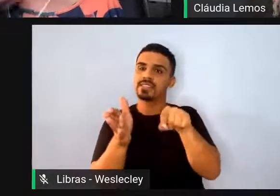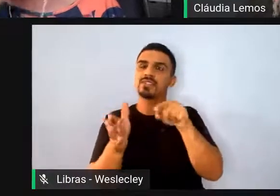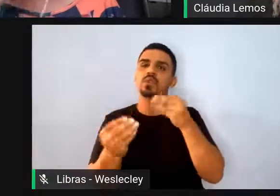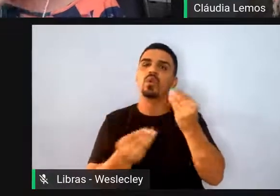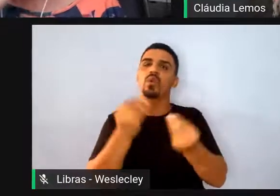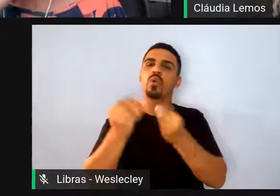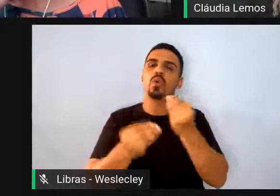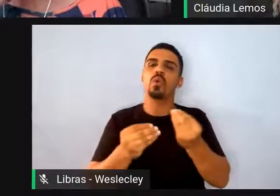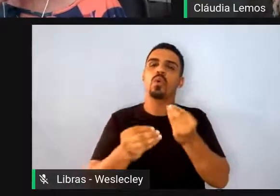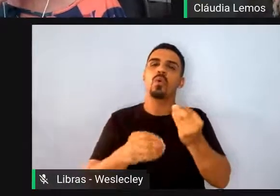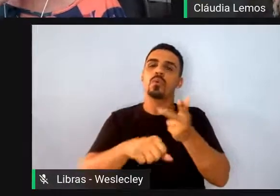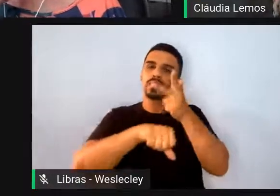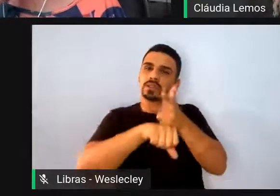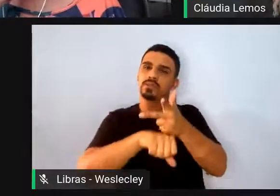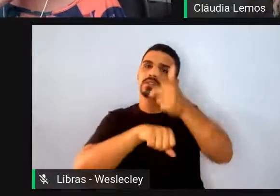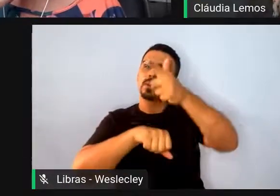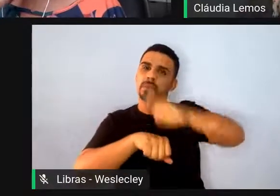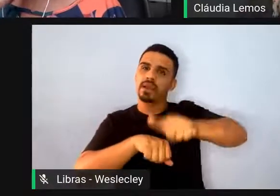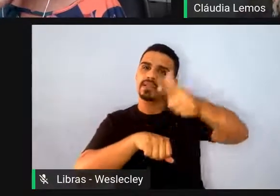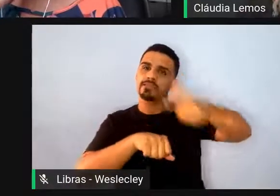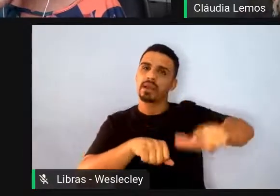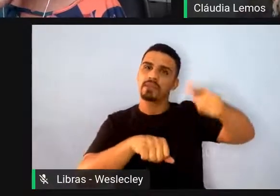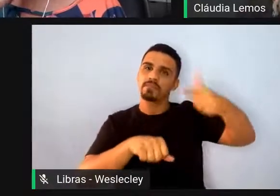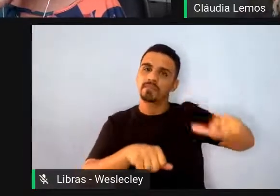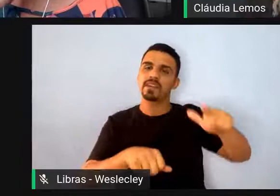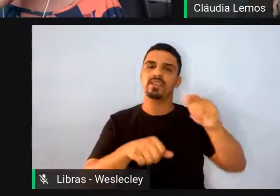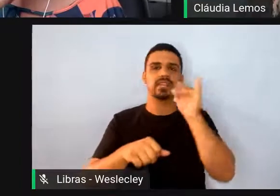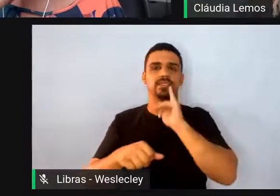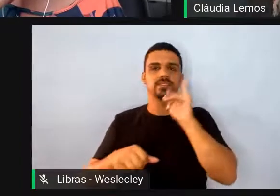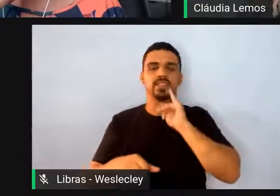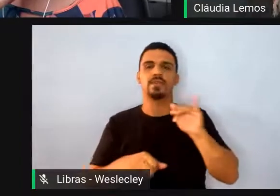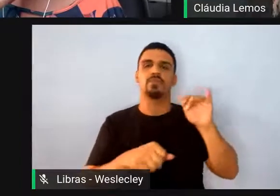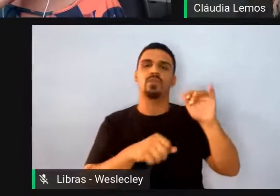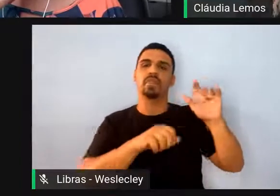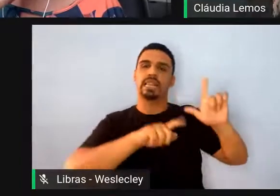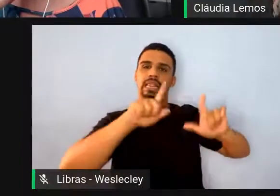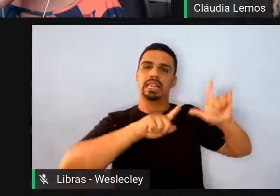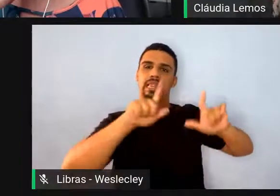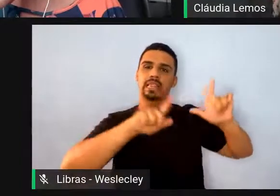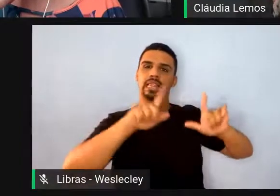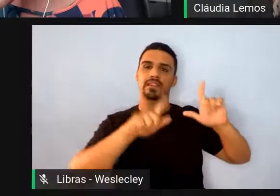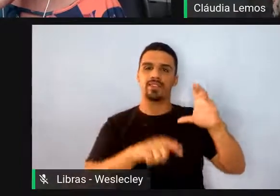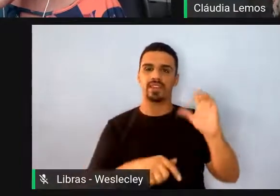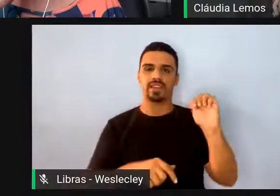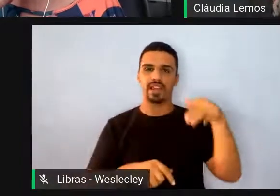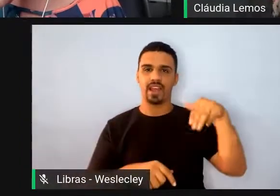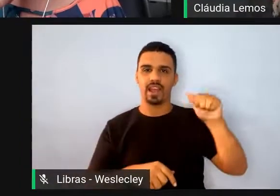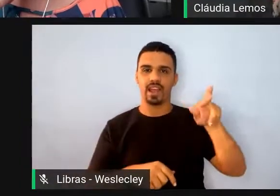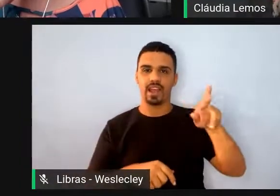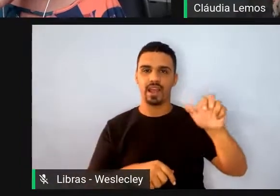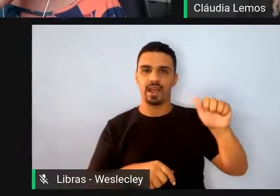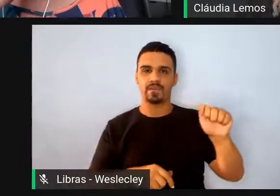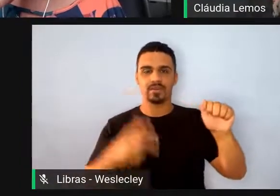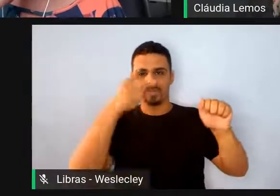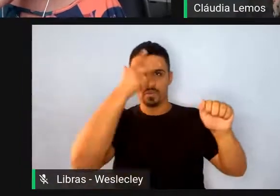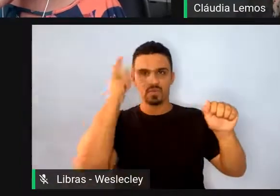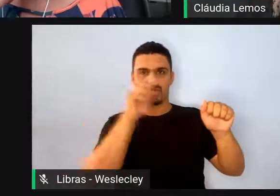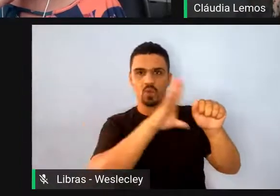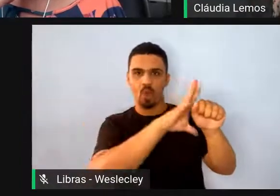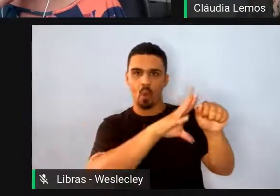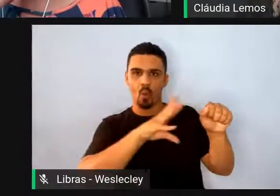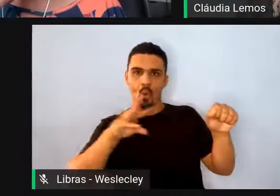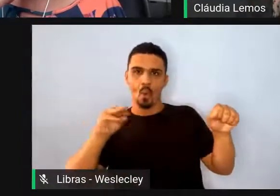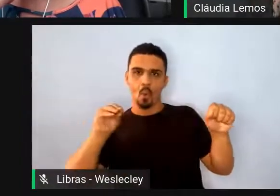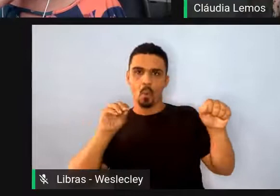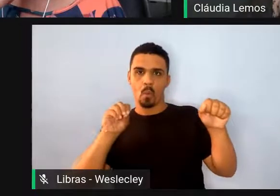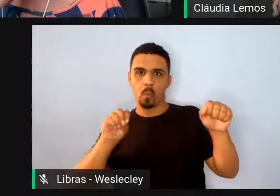retransmissão do sinal da TV Câmara, né, por outros atores nas transmissões de plenário no dia da reforma